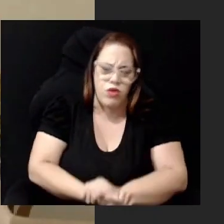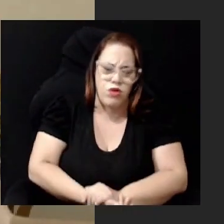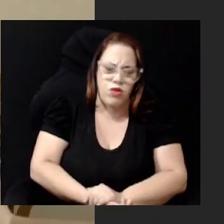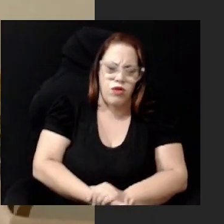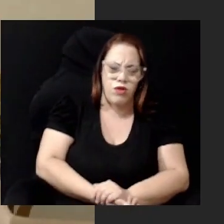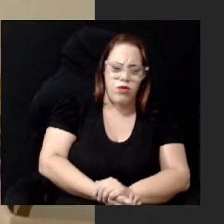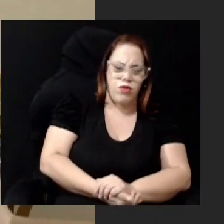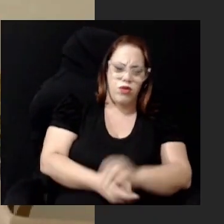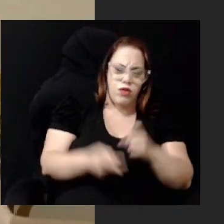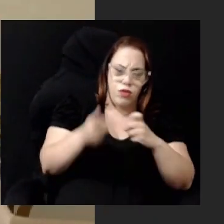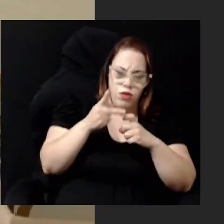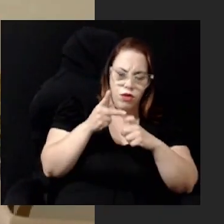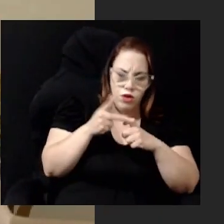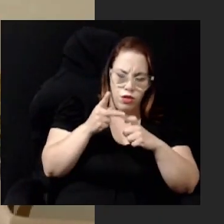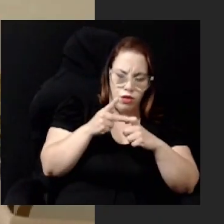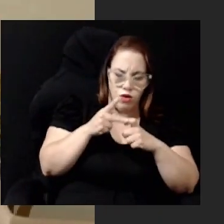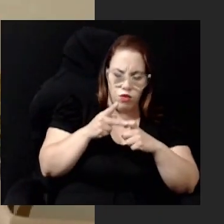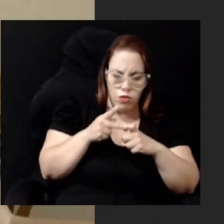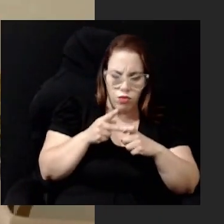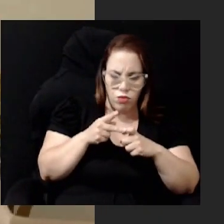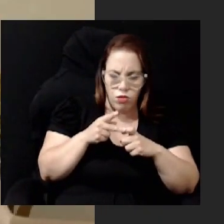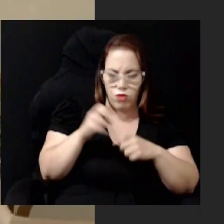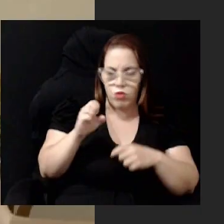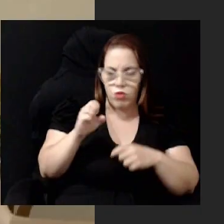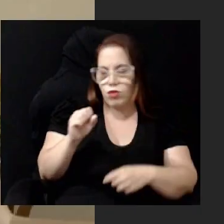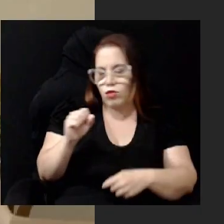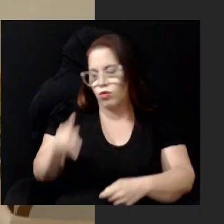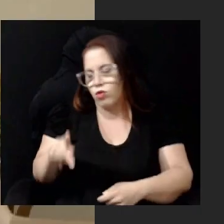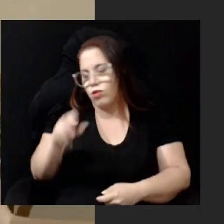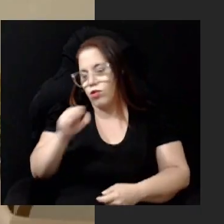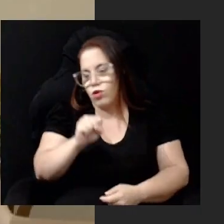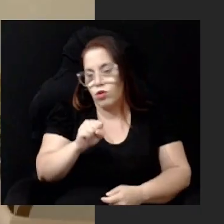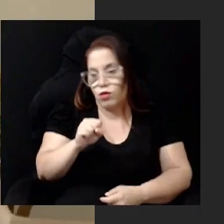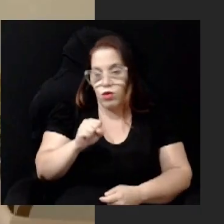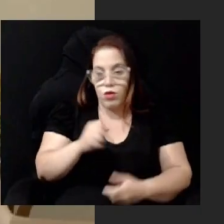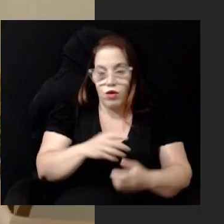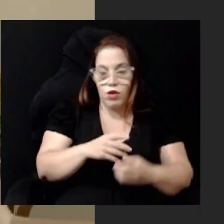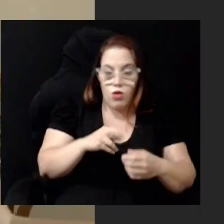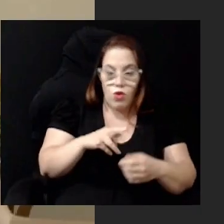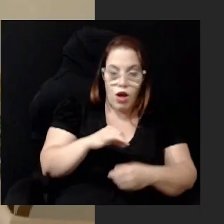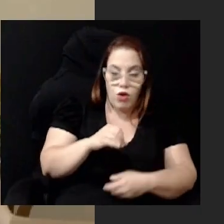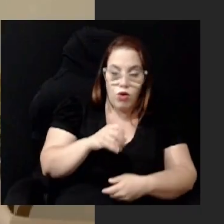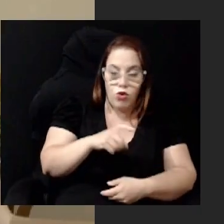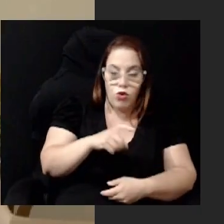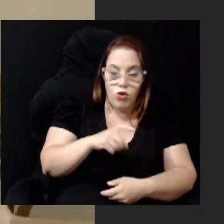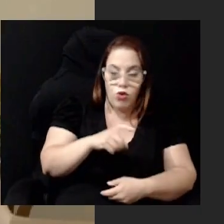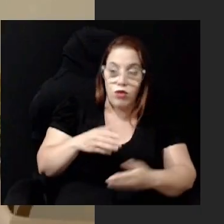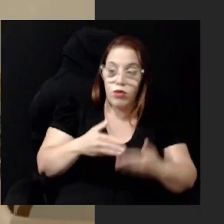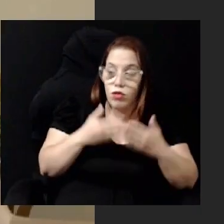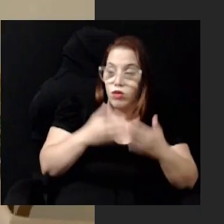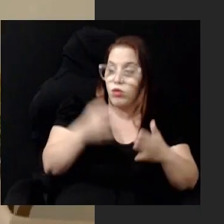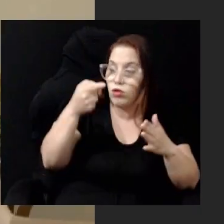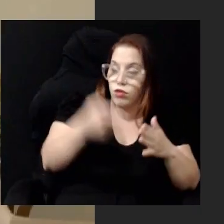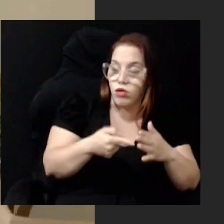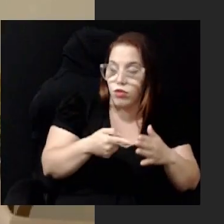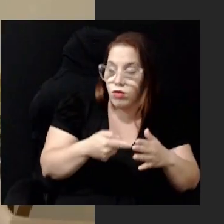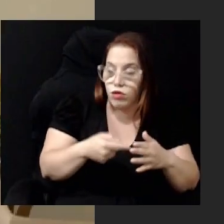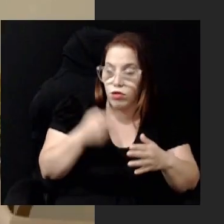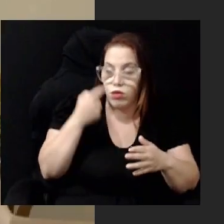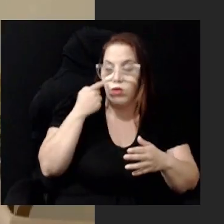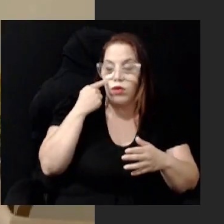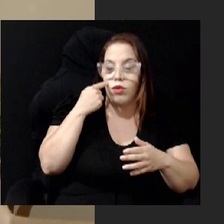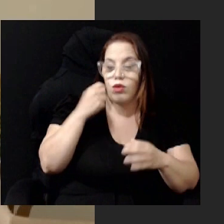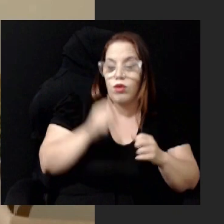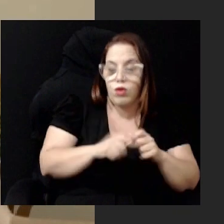ao pediatra, leve a um pronto-socorro para fazer uma avaliação inicial, tirar um raio-x e a partir daí as condutas elas vão